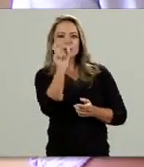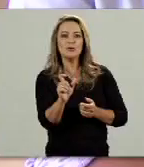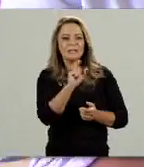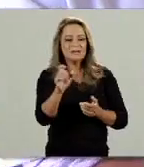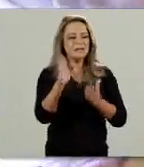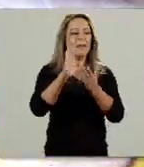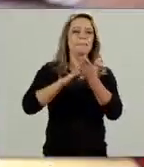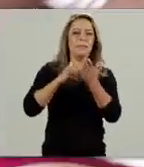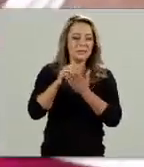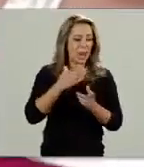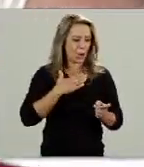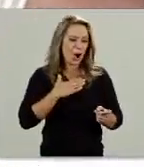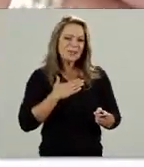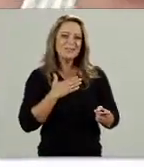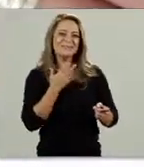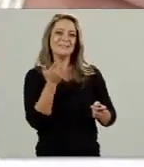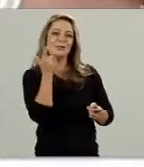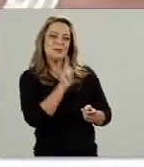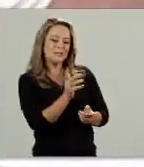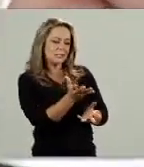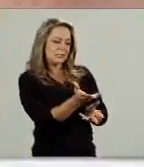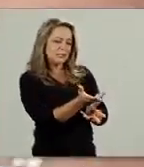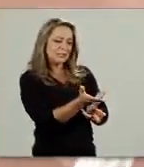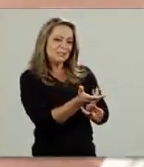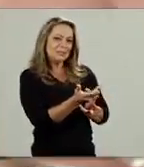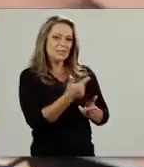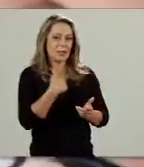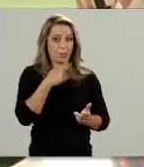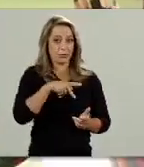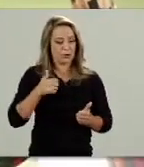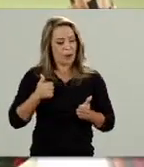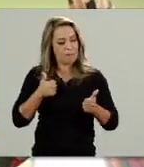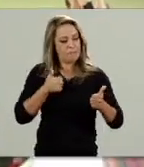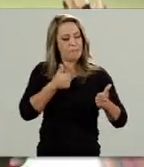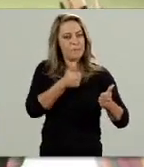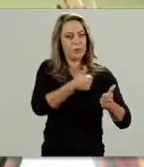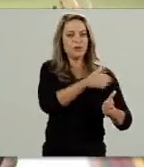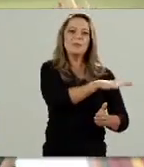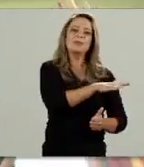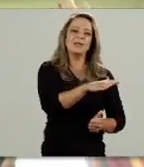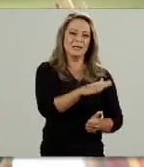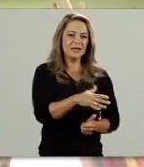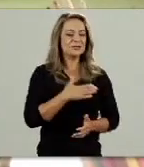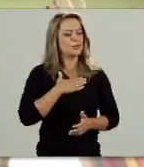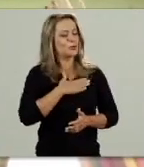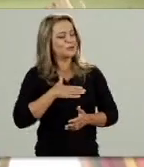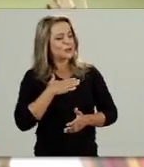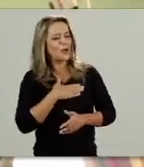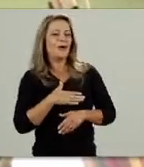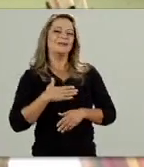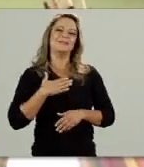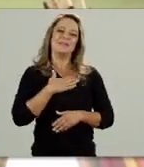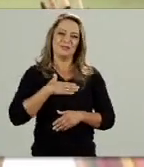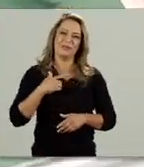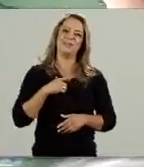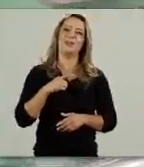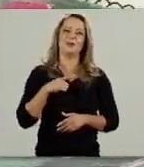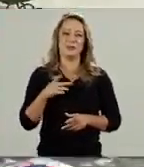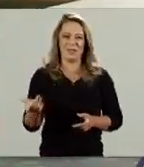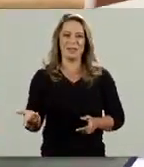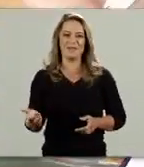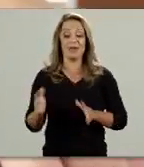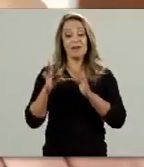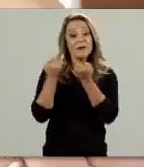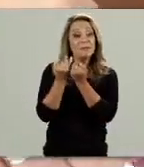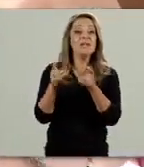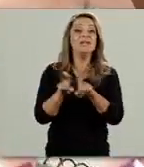gosta de cruzadinha, você gosta de pintar, sabe assim? Para ter essa questão da aproximação mesmo, né? De forma bem gostosa, prazerosa, tanto